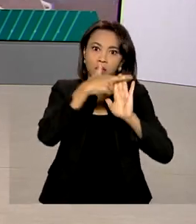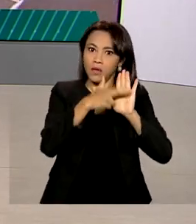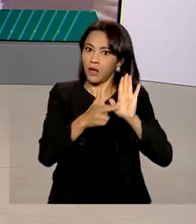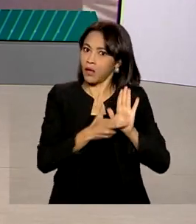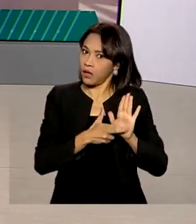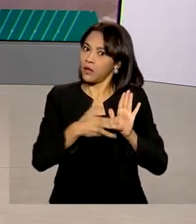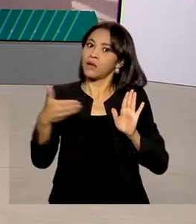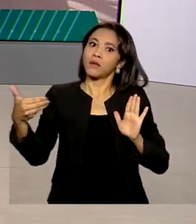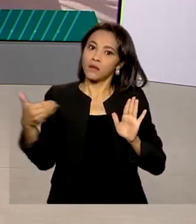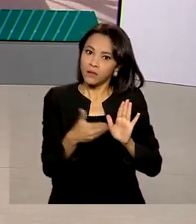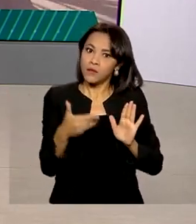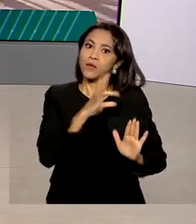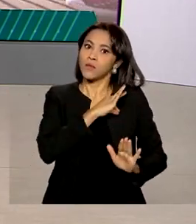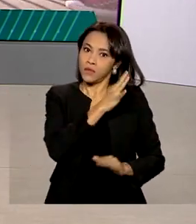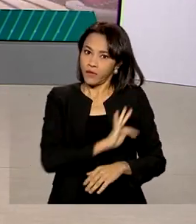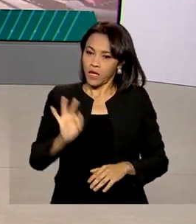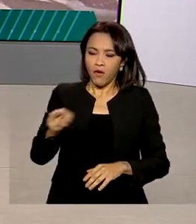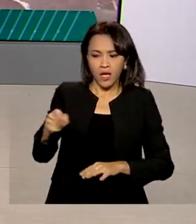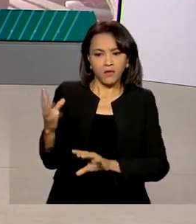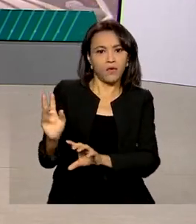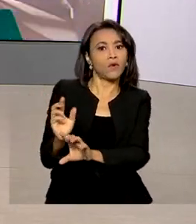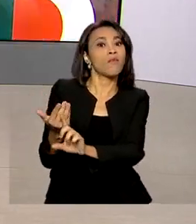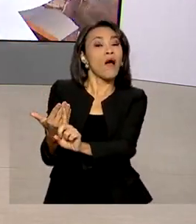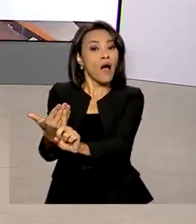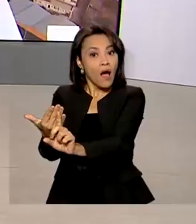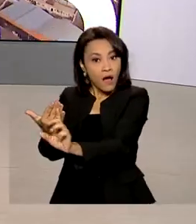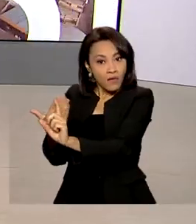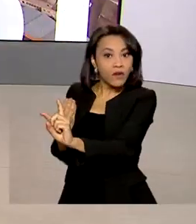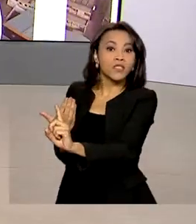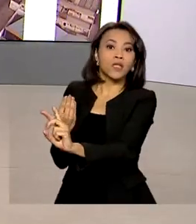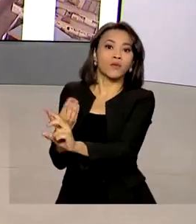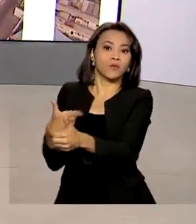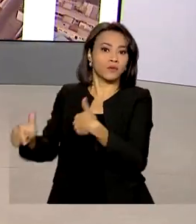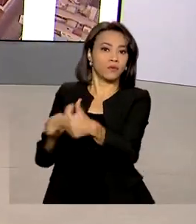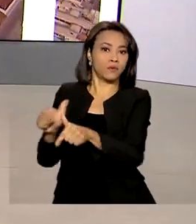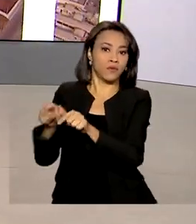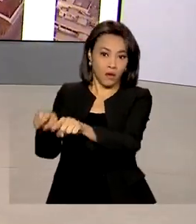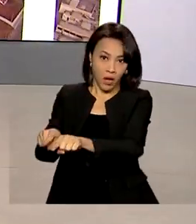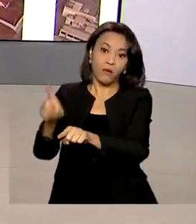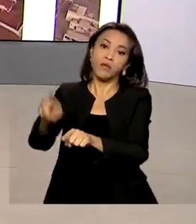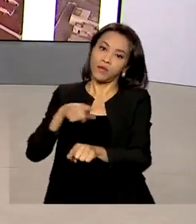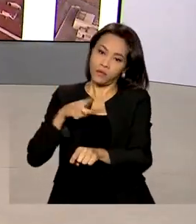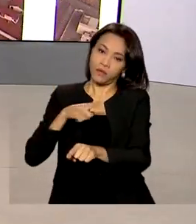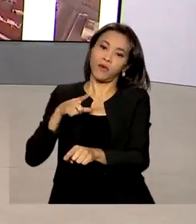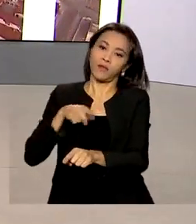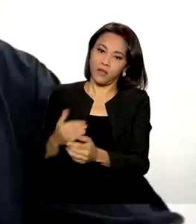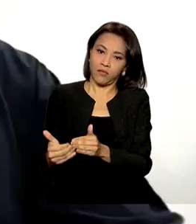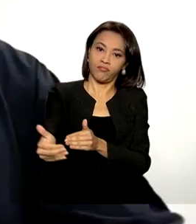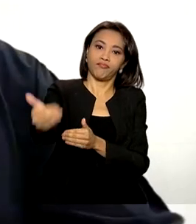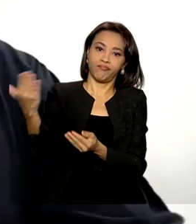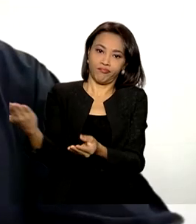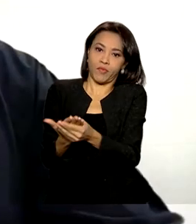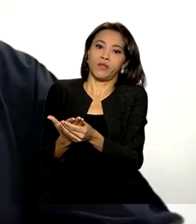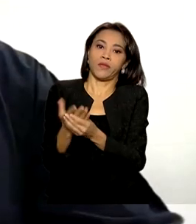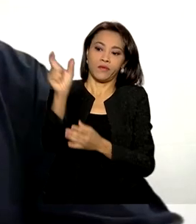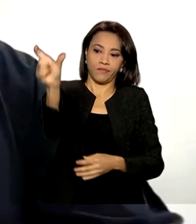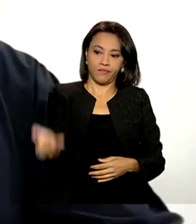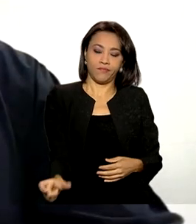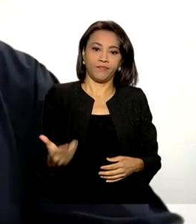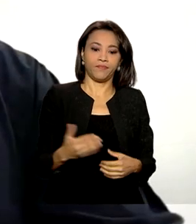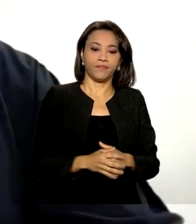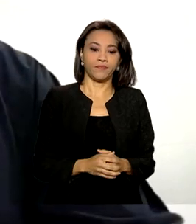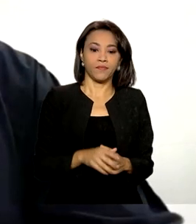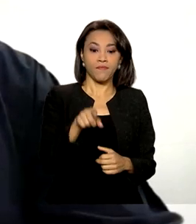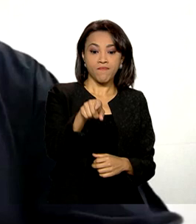da Corporação os policiais foram afastados EA PRF abriu processo disciplinar contra os agentes prostituição